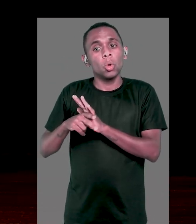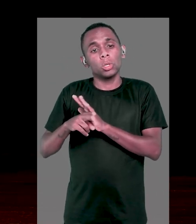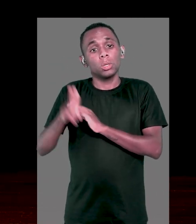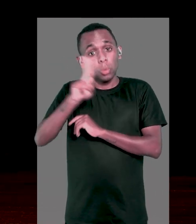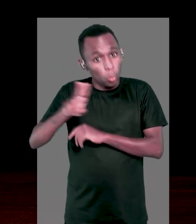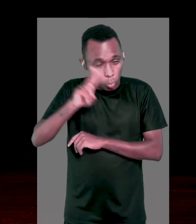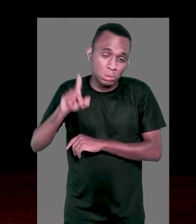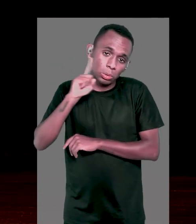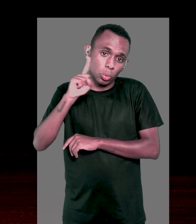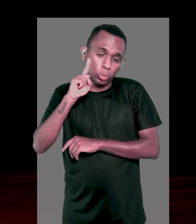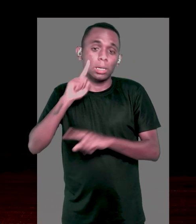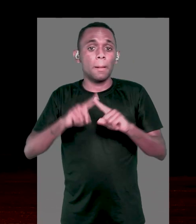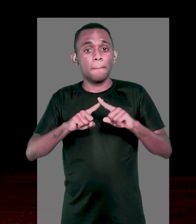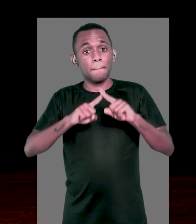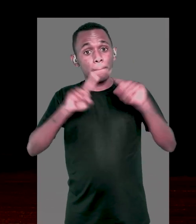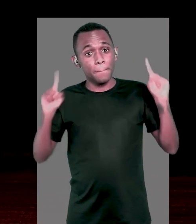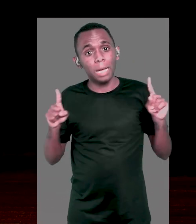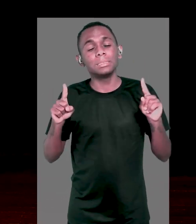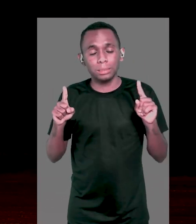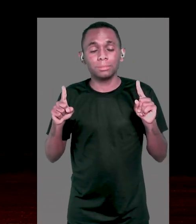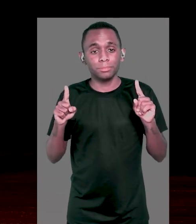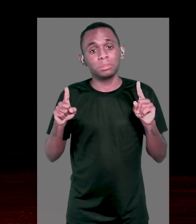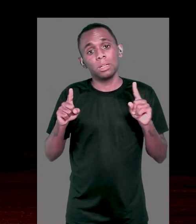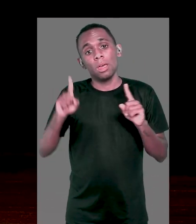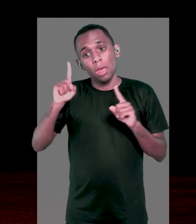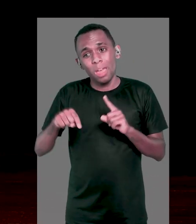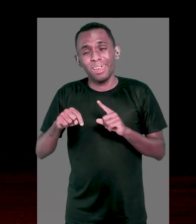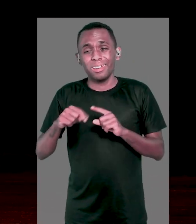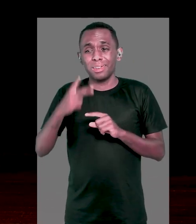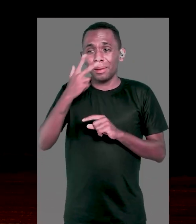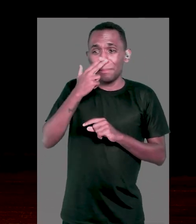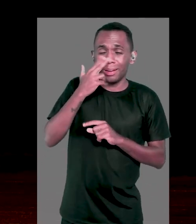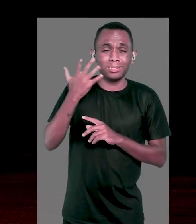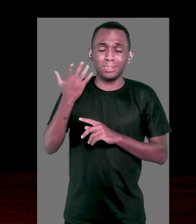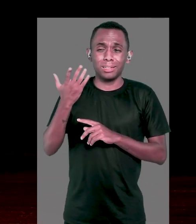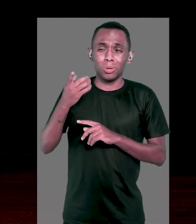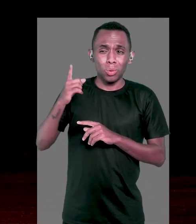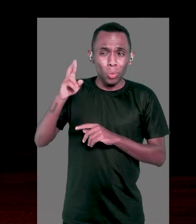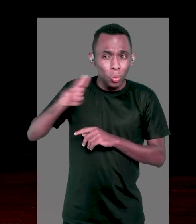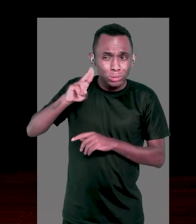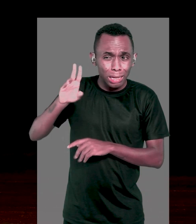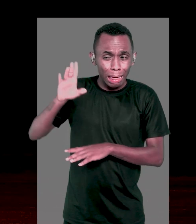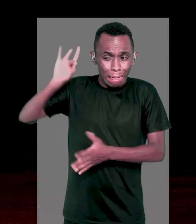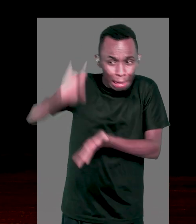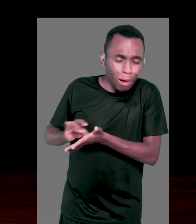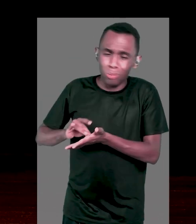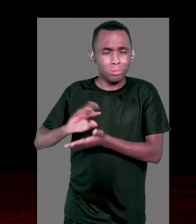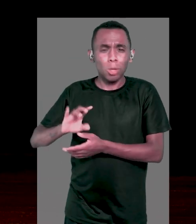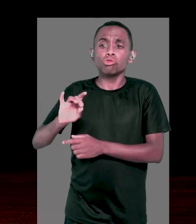esses elementos eles fazem parte dos objetos dos objetos úteis